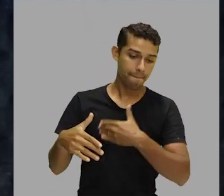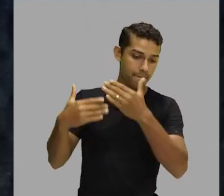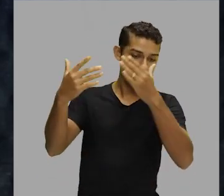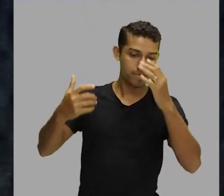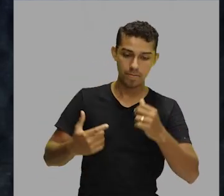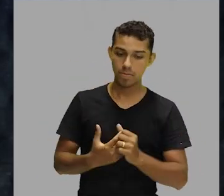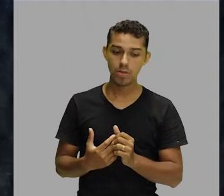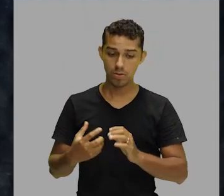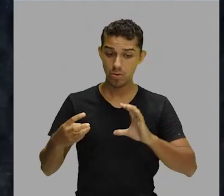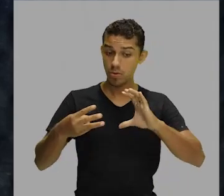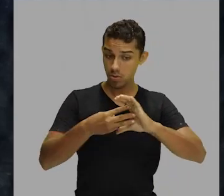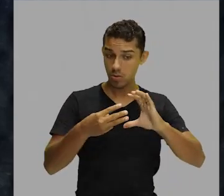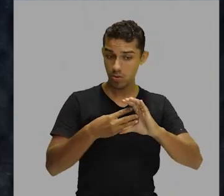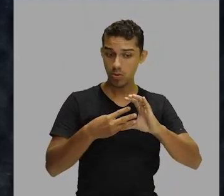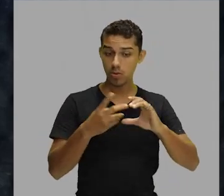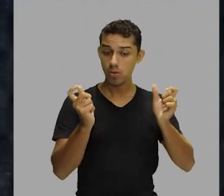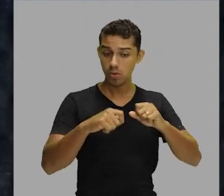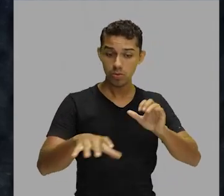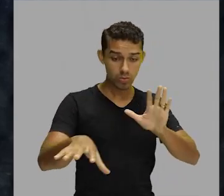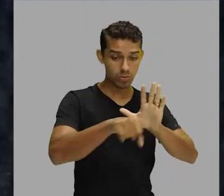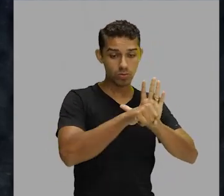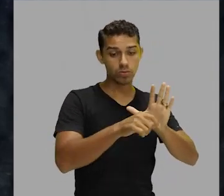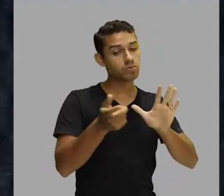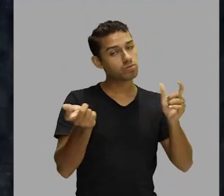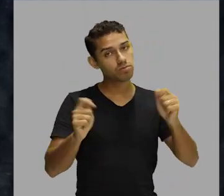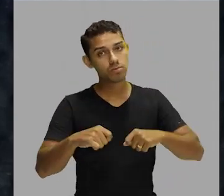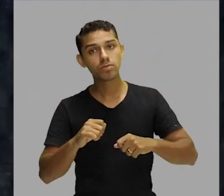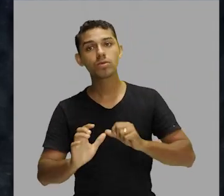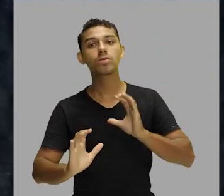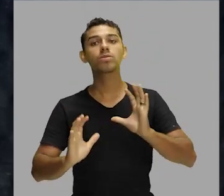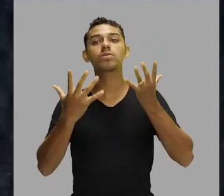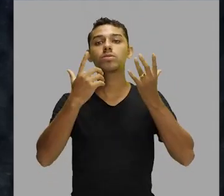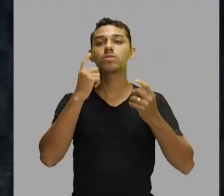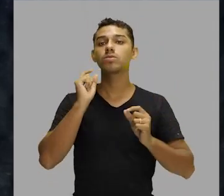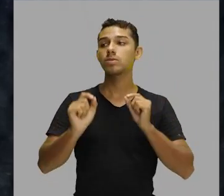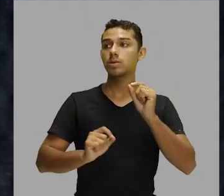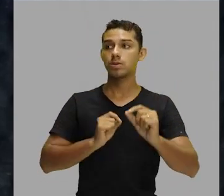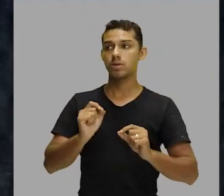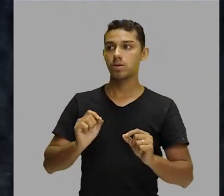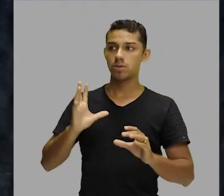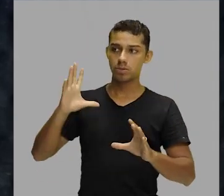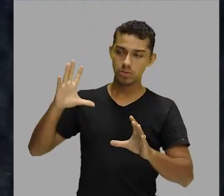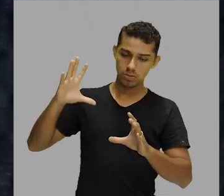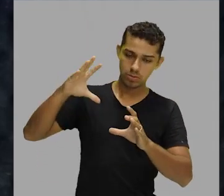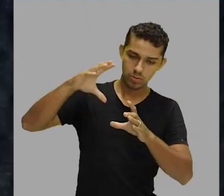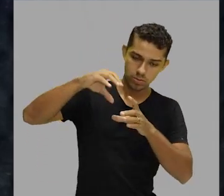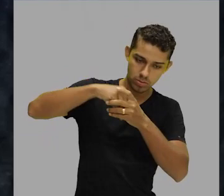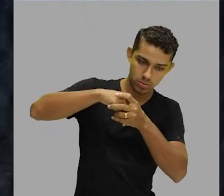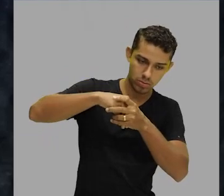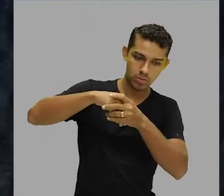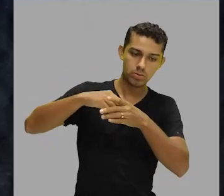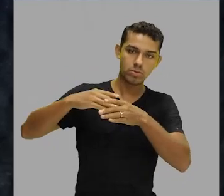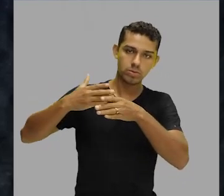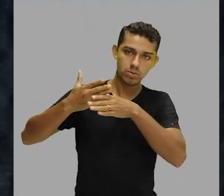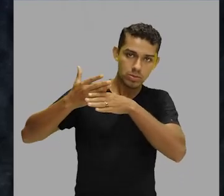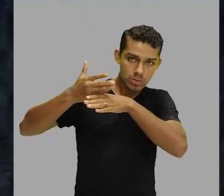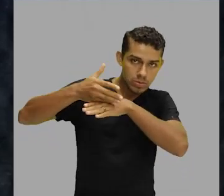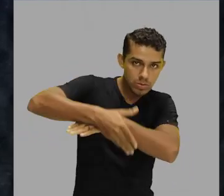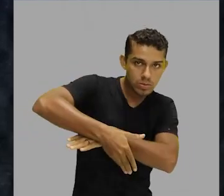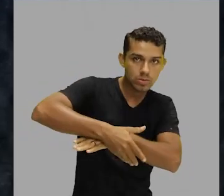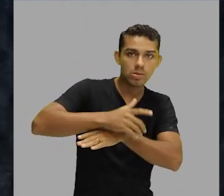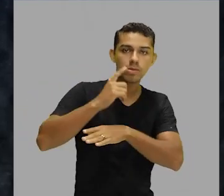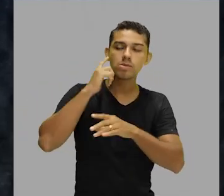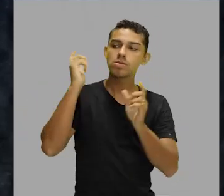esse reconhecimento, né? O que vai acontecer? Ele vai conseguir adentrar a essa célula. Esse